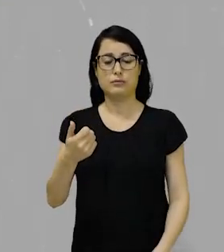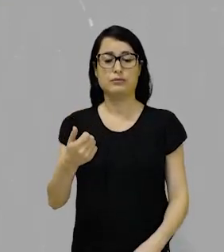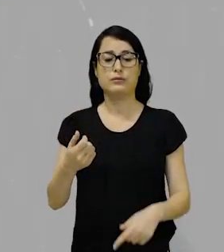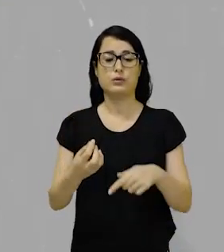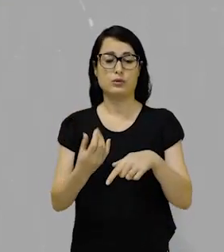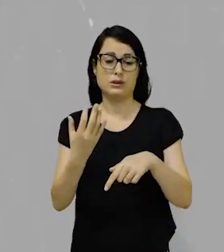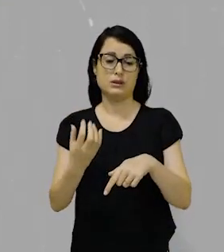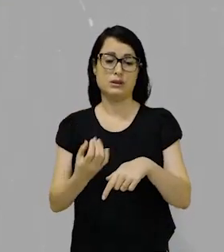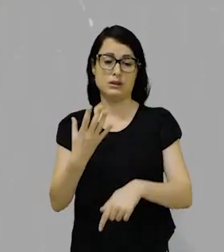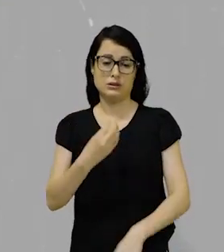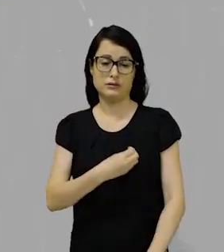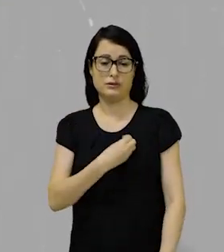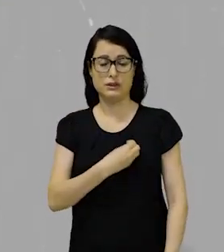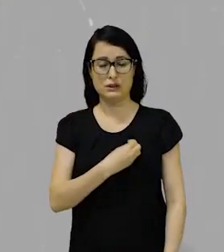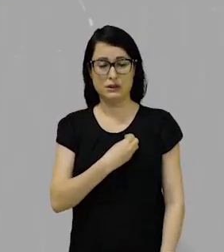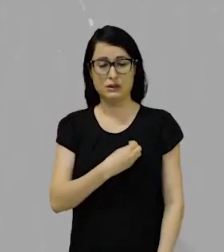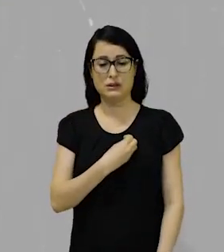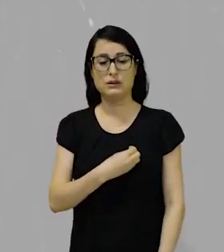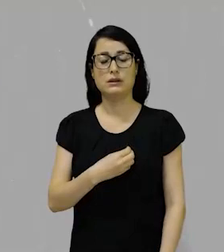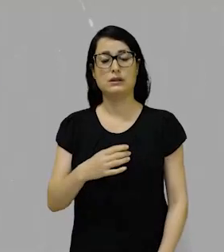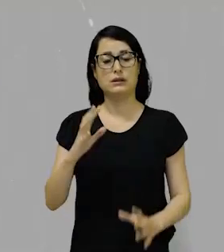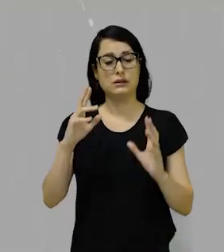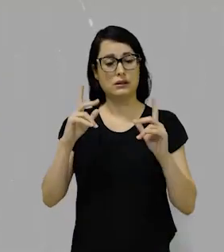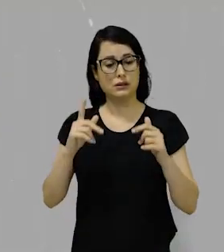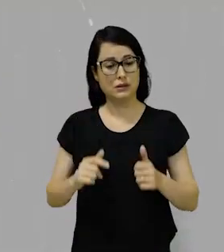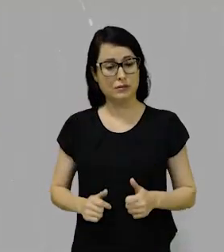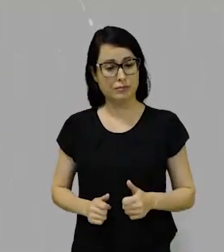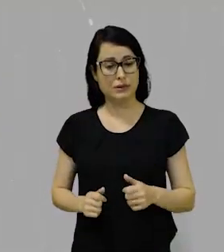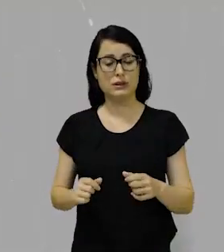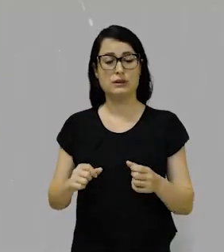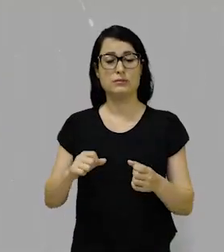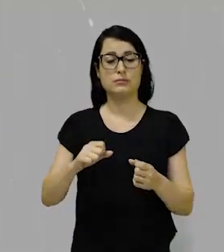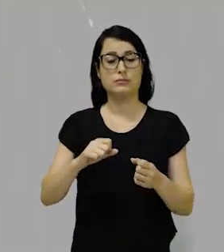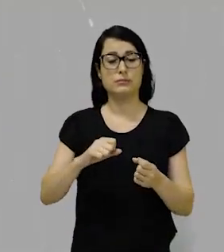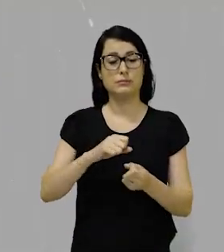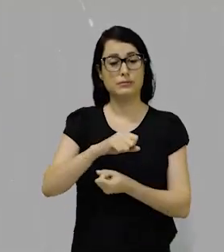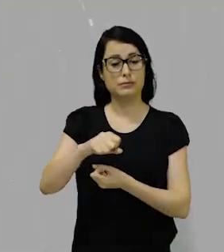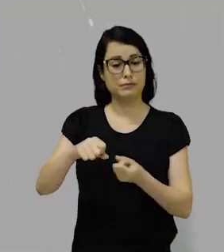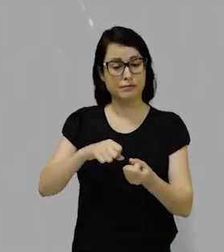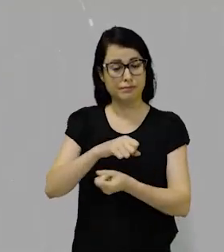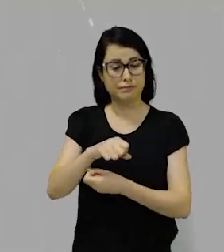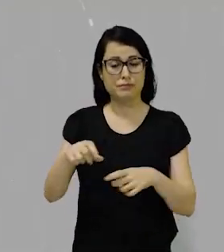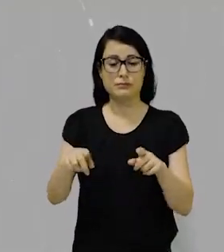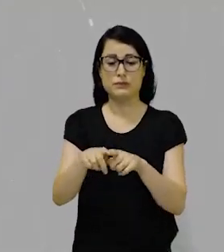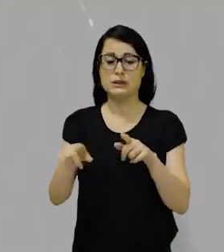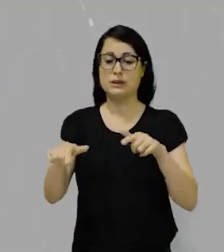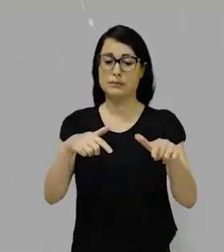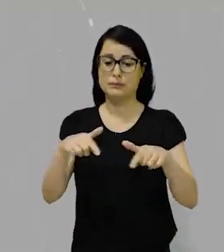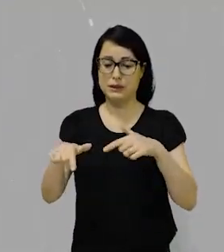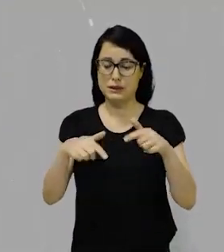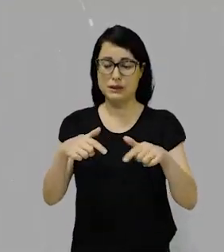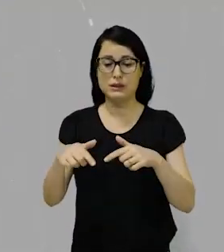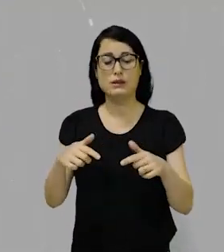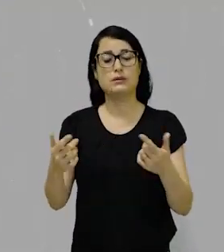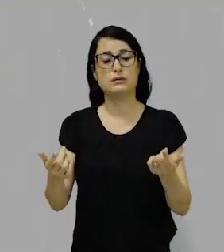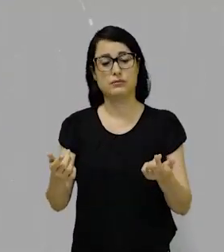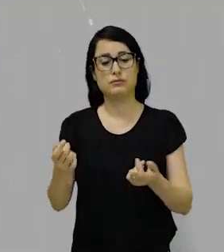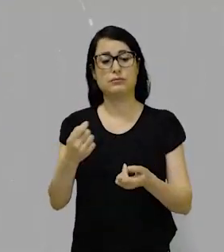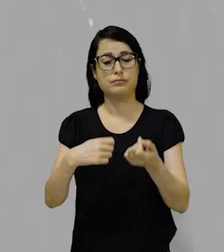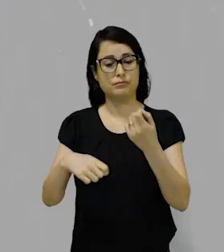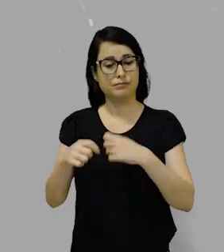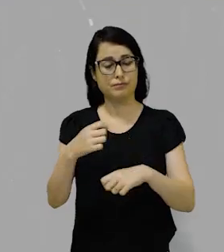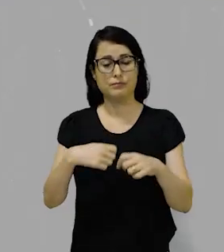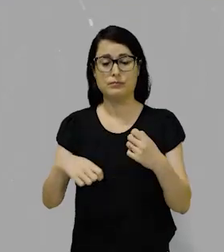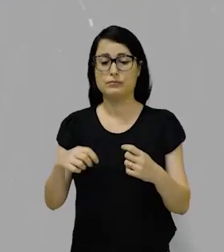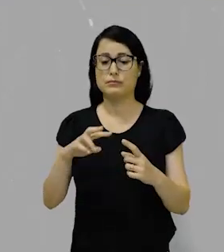ter aí buscar energia limpa e sustentável, um trabalho, né, mais decente e buscar um crescimento econômico, uma série de